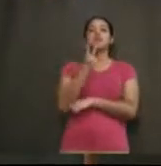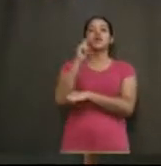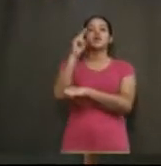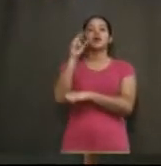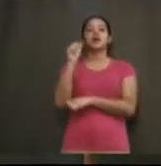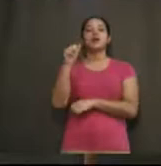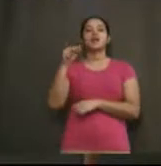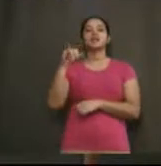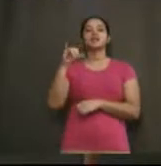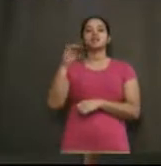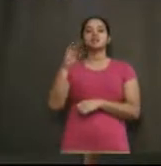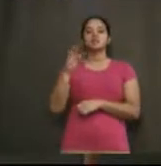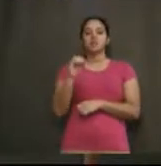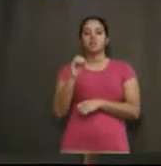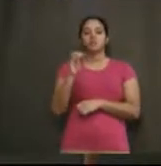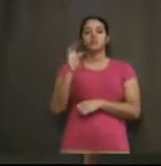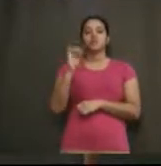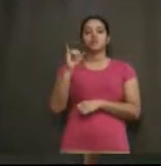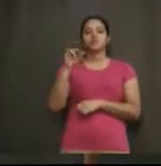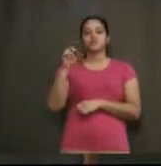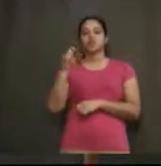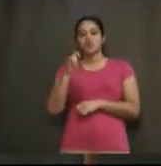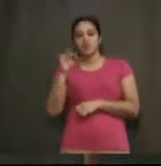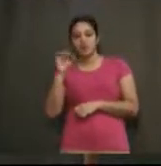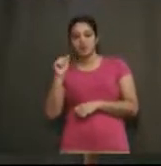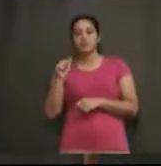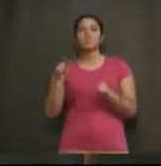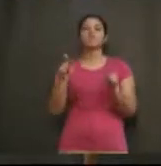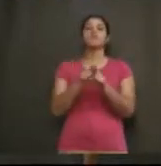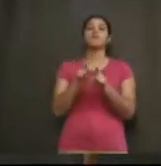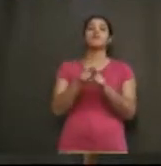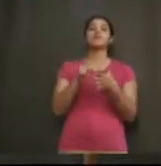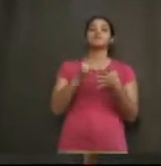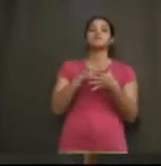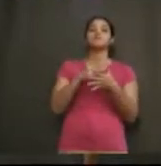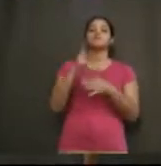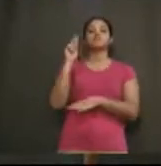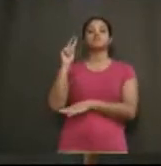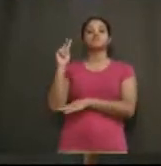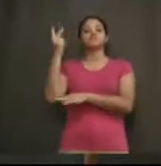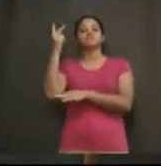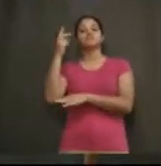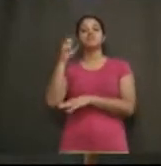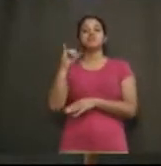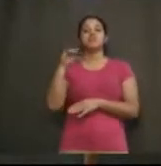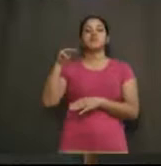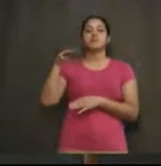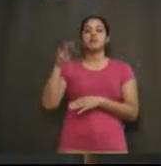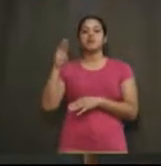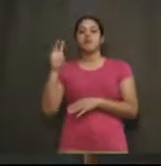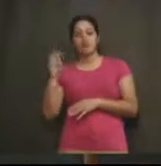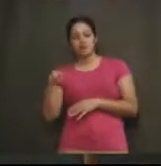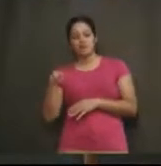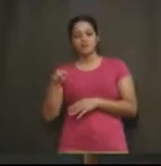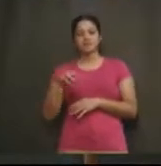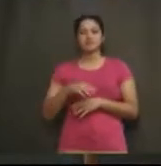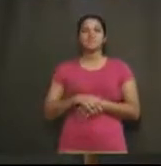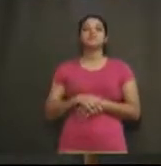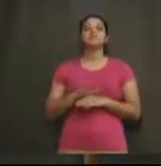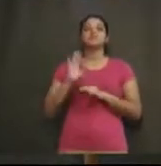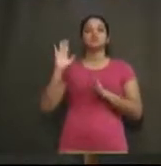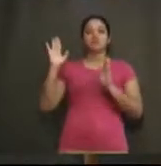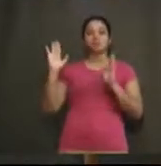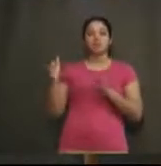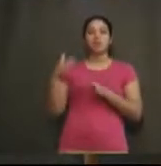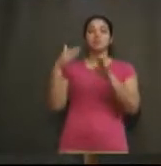2016, e o Prêmio CBMM para a Ciência, 2019. Criou a Jornada Nacional de Iniciação Científica